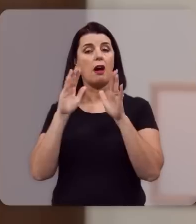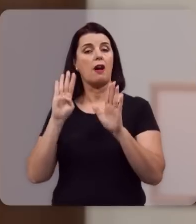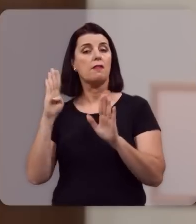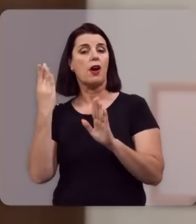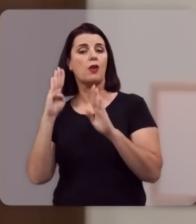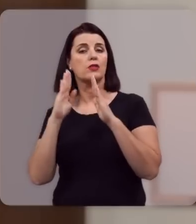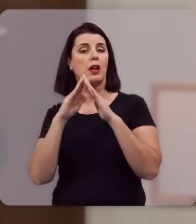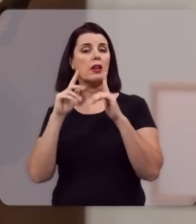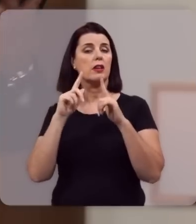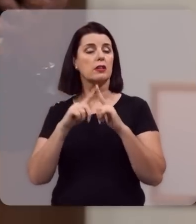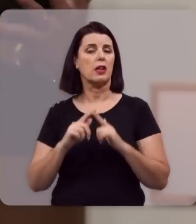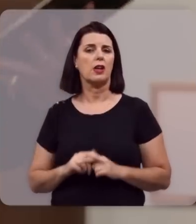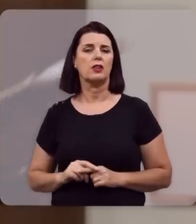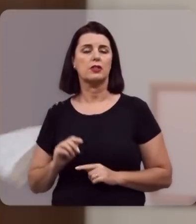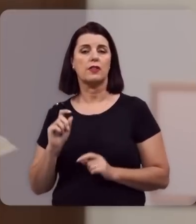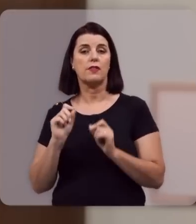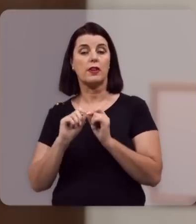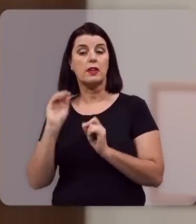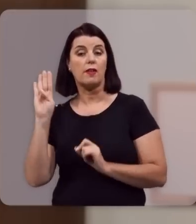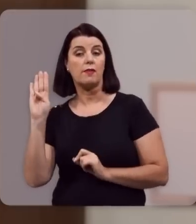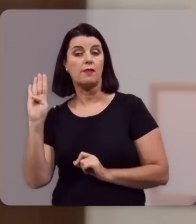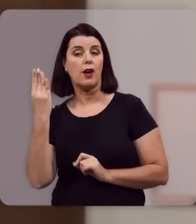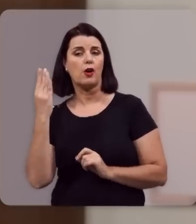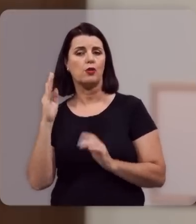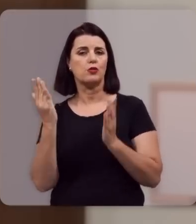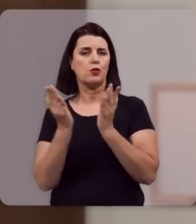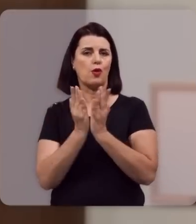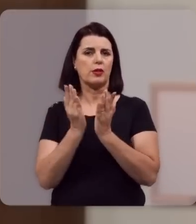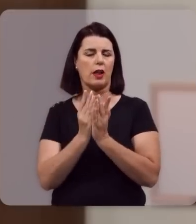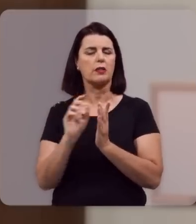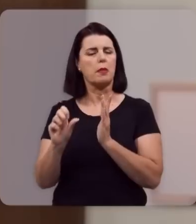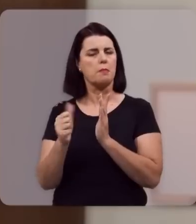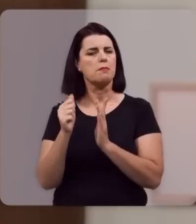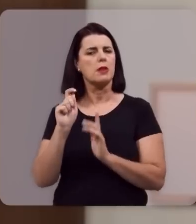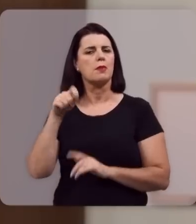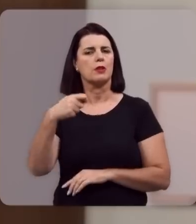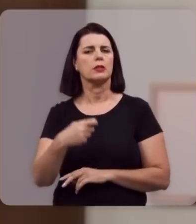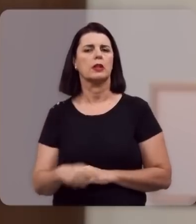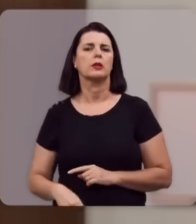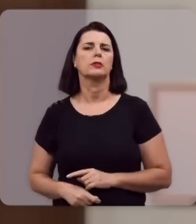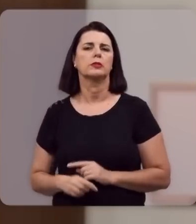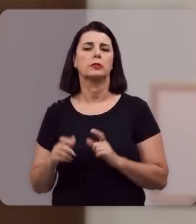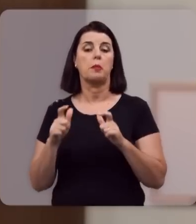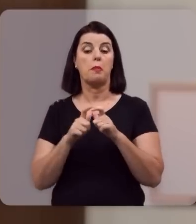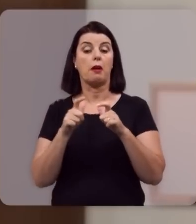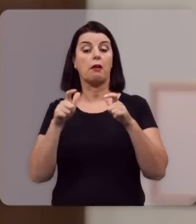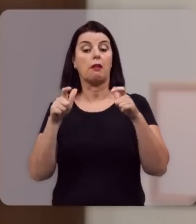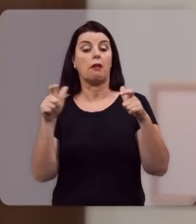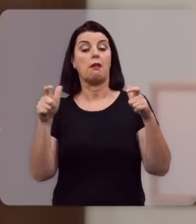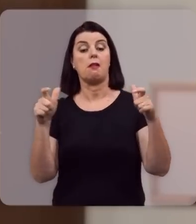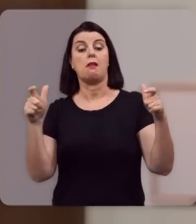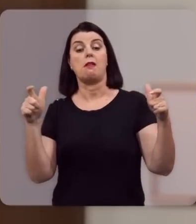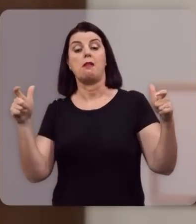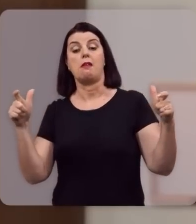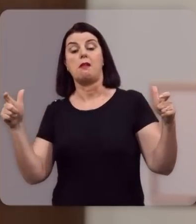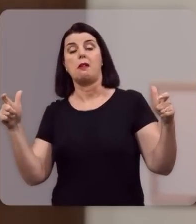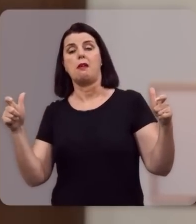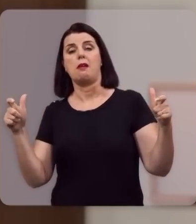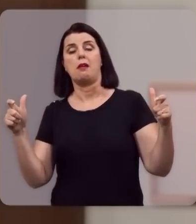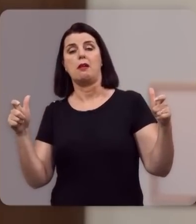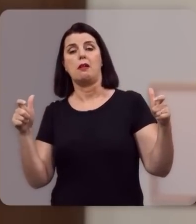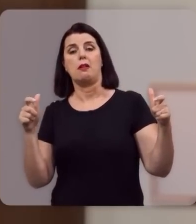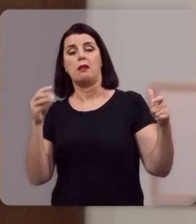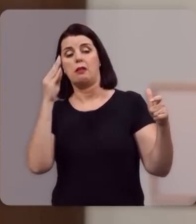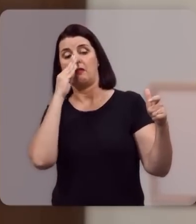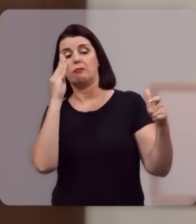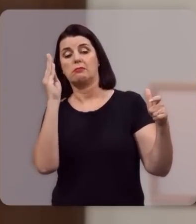falsas igrejas, produzindo falsos crentes. Este é o primeiro sinal. Uma galopante